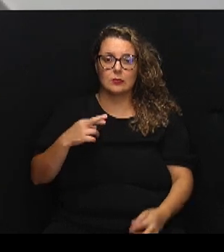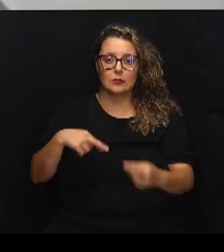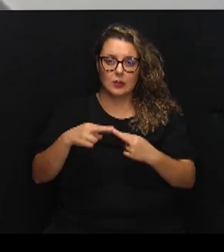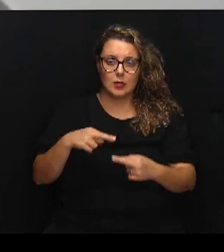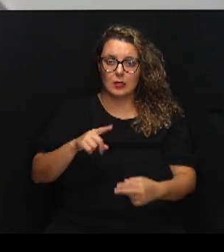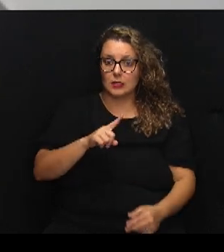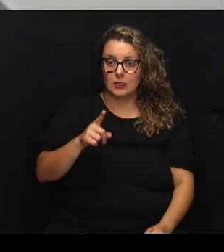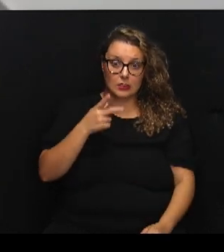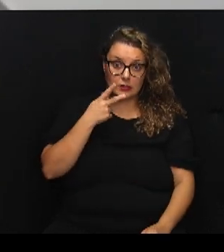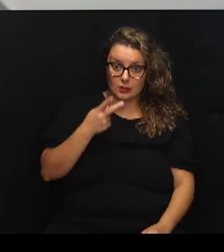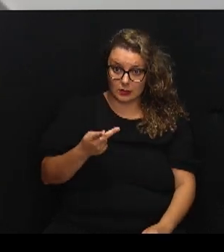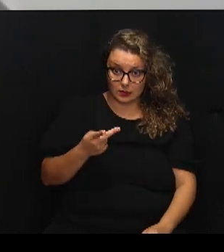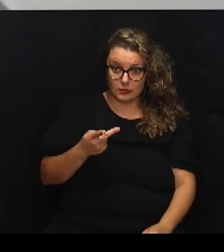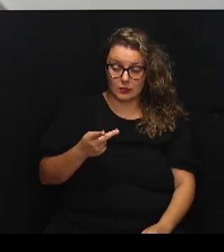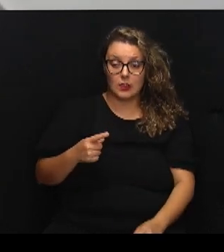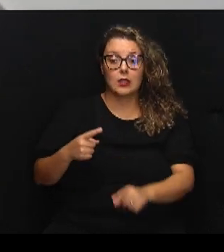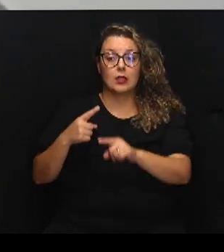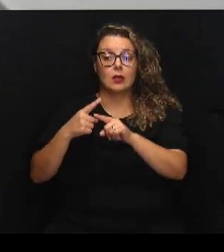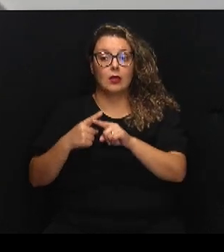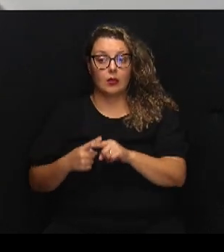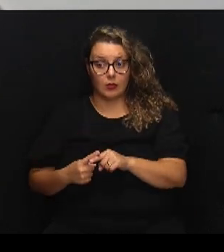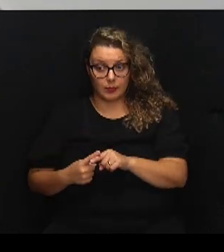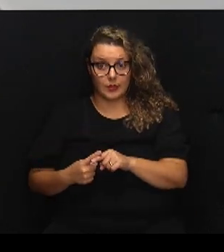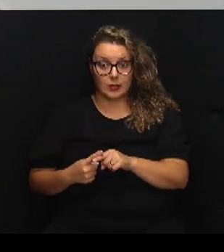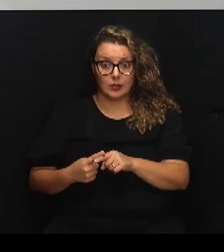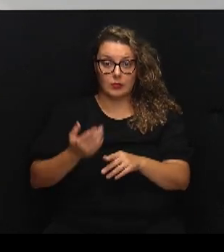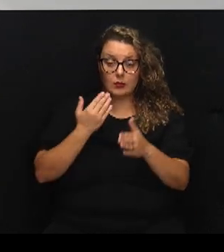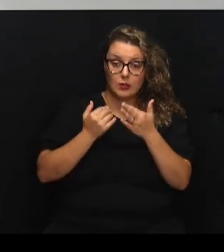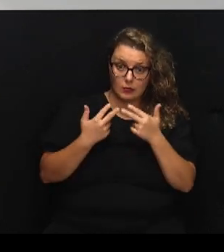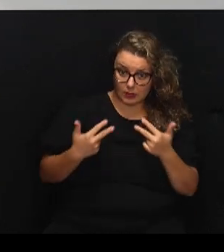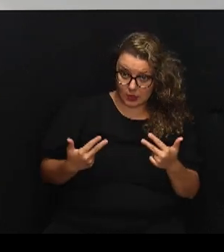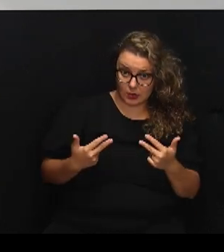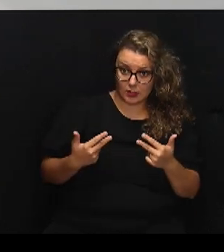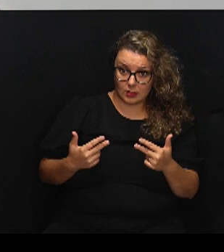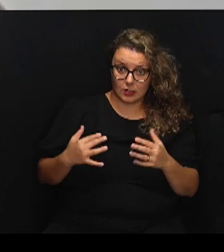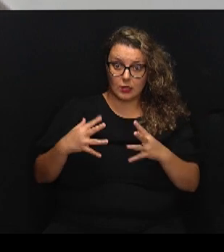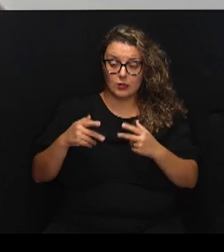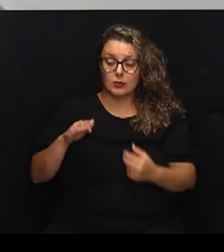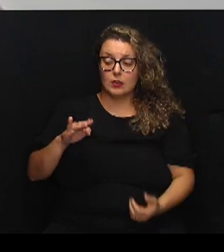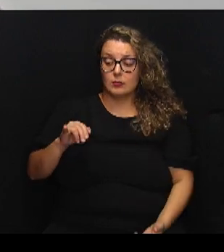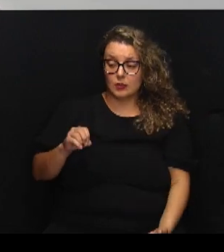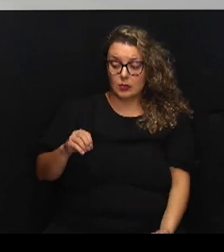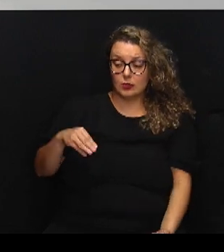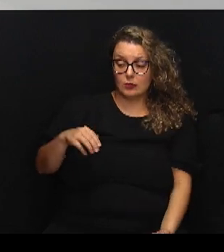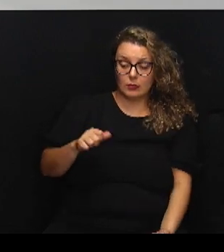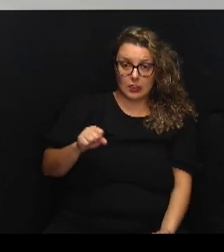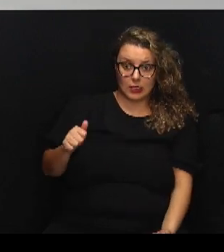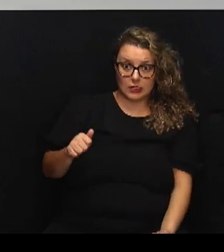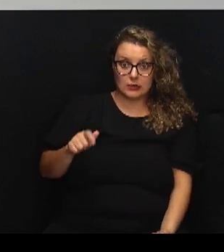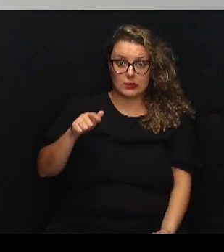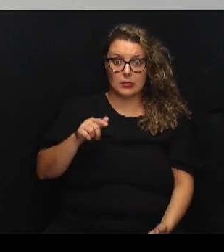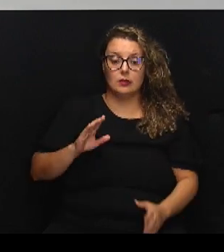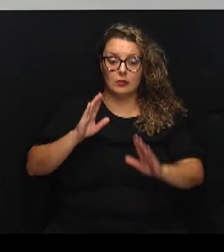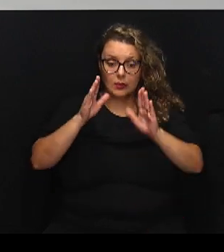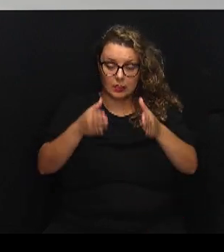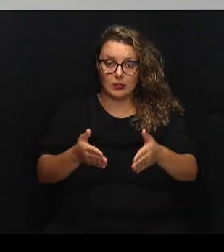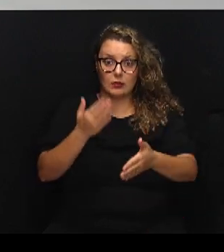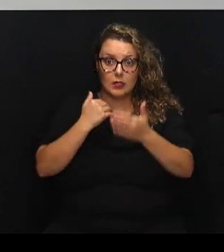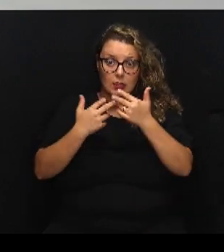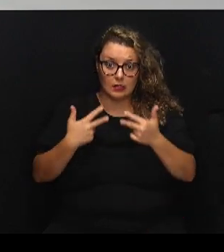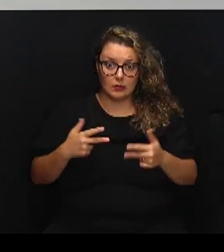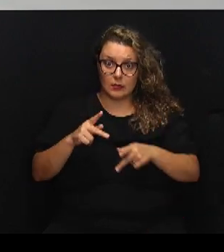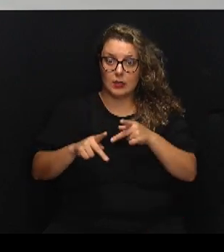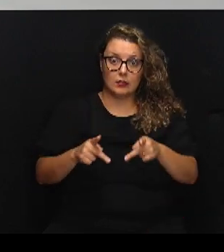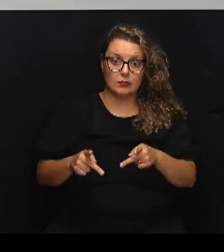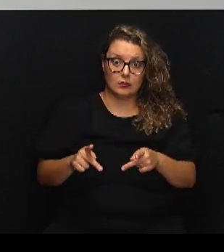Alexandre, tem uma questão que a gente não toca, que é a competição por alimentos. Tá? Toda biomassa, né, que ela é